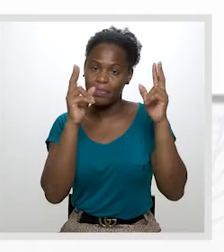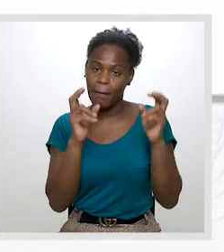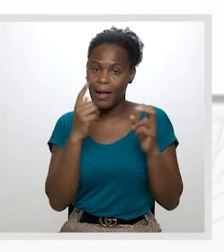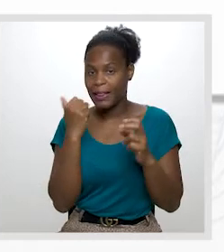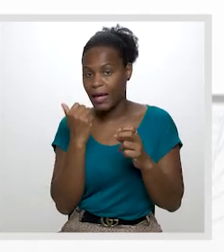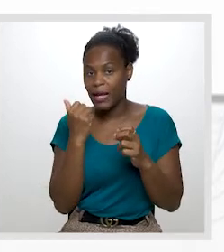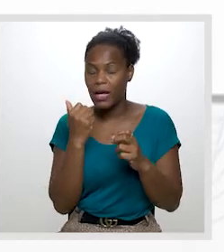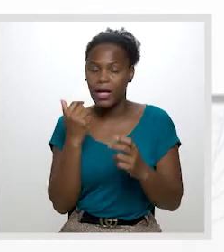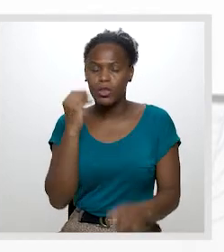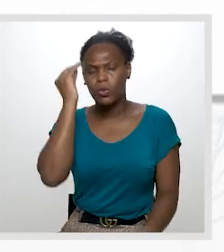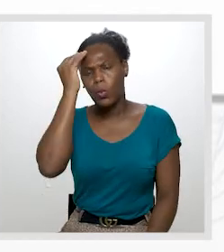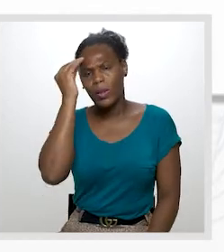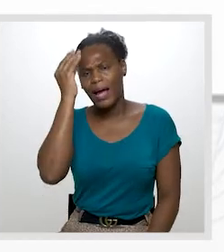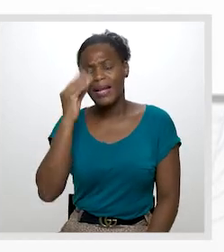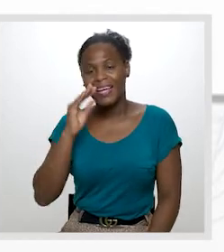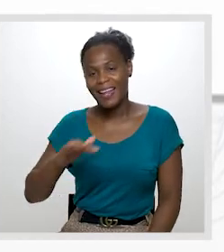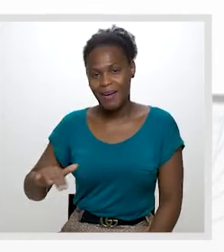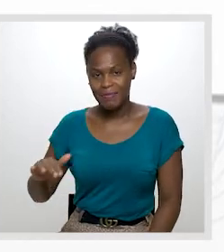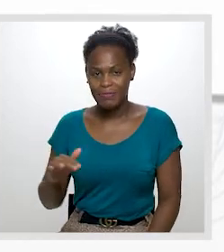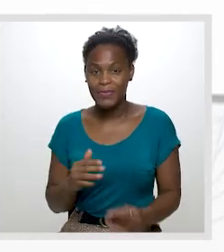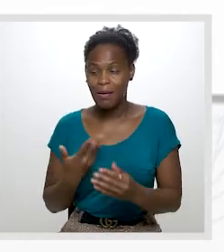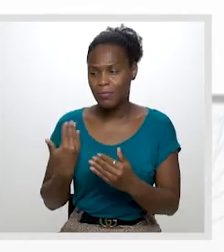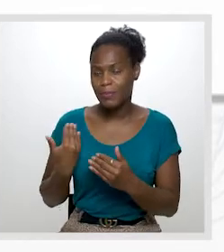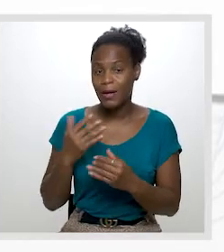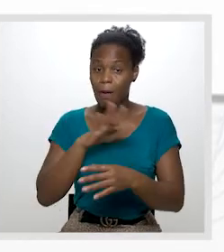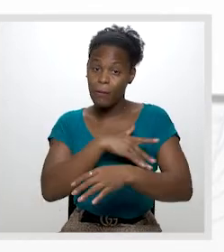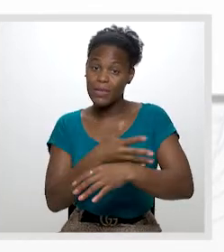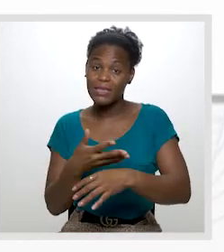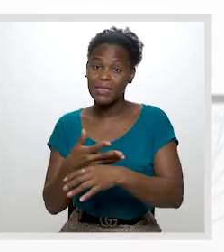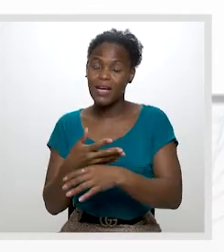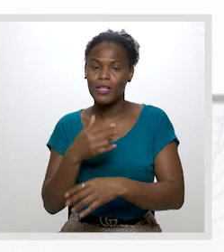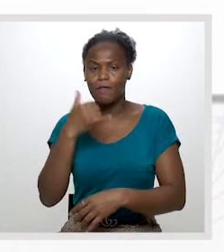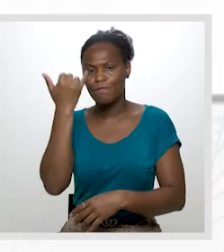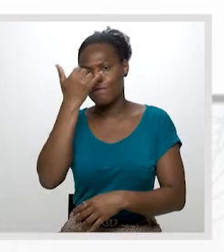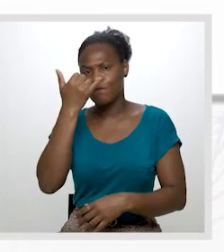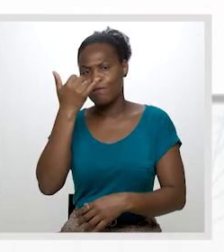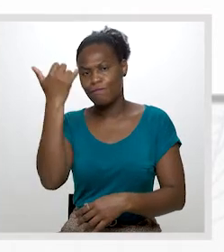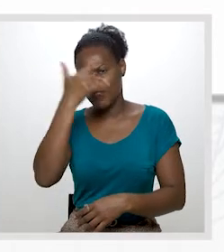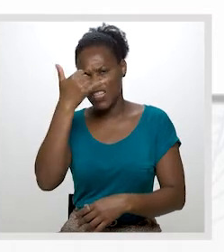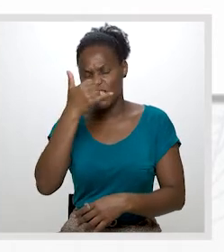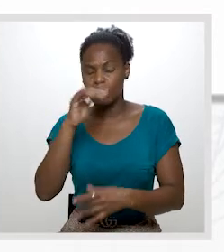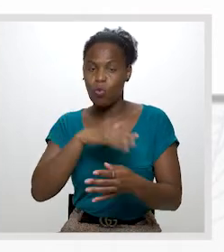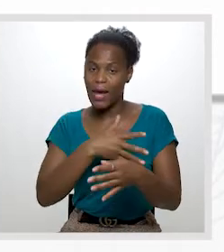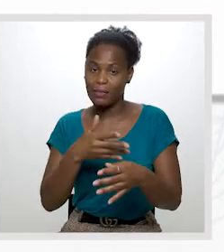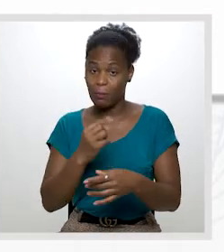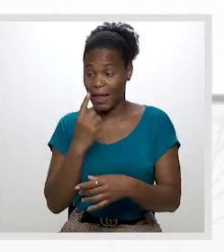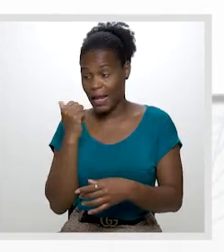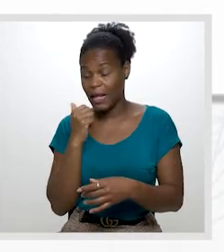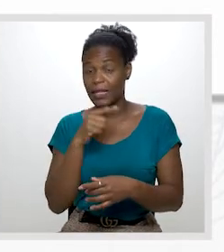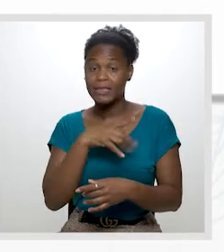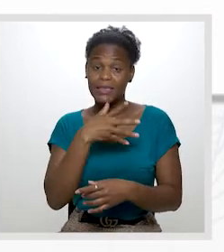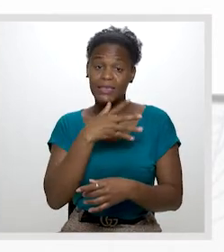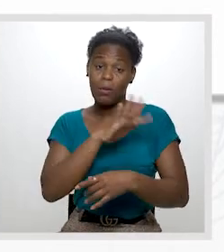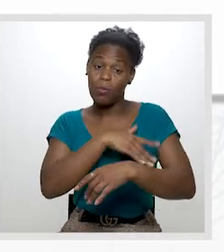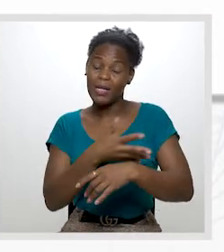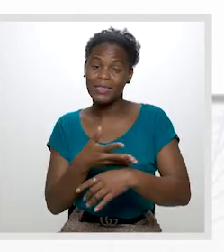temas recorrentes é a nostalgia da infância. A poesia é um fingimento poético para a Pessoa.